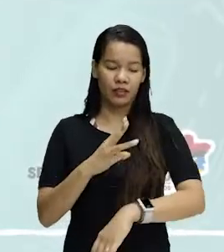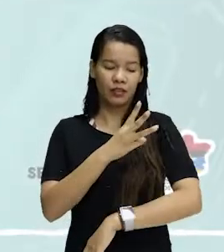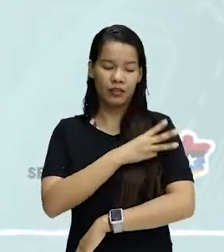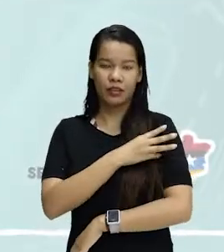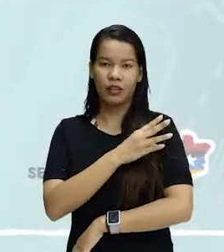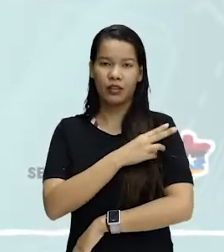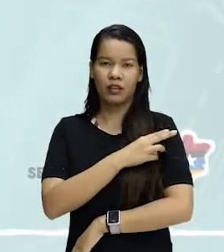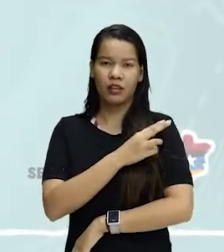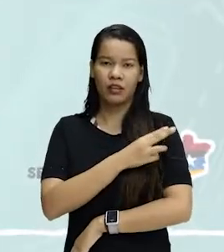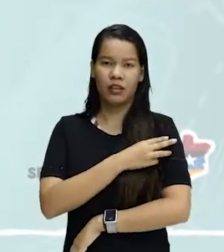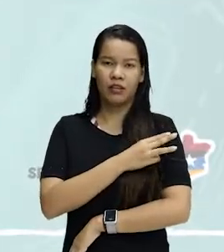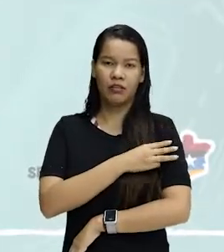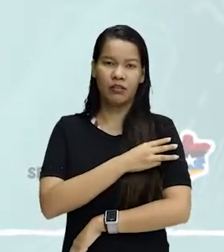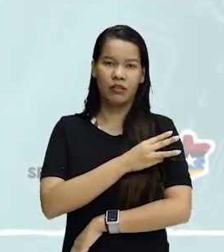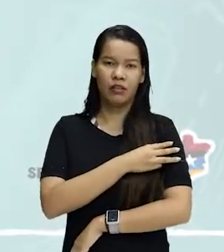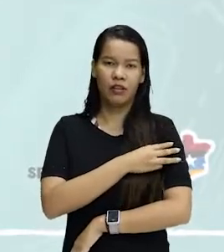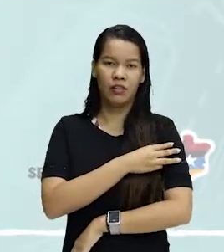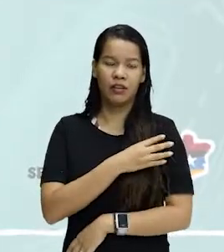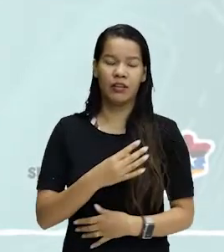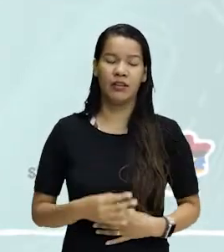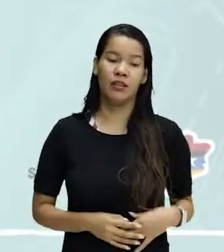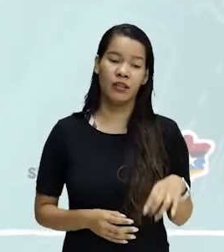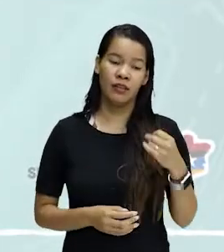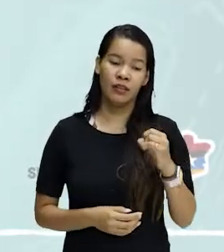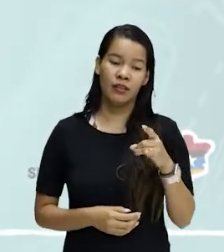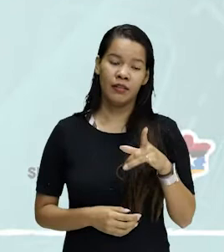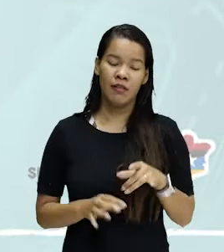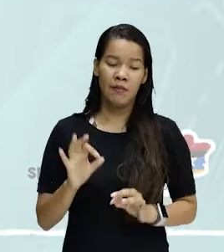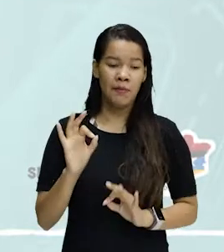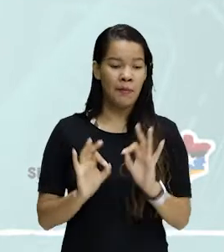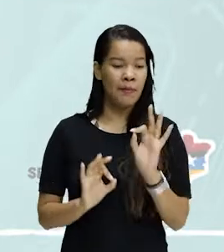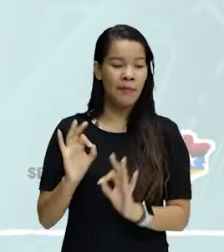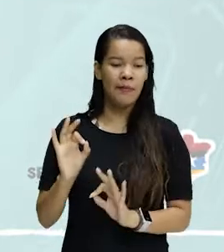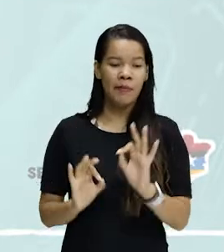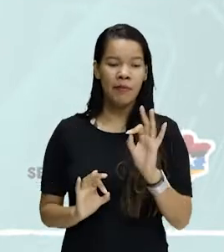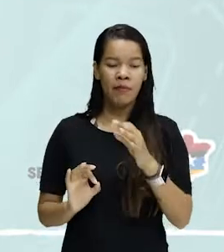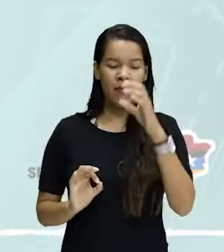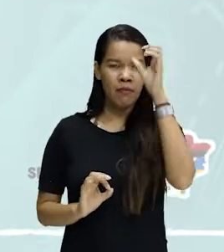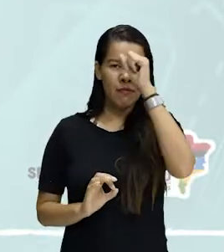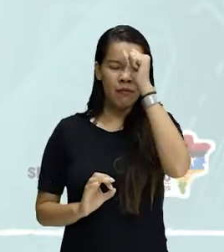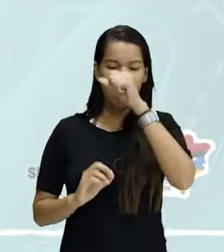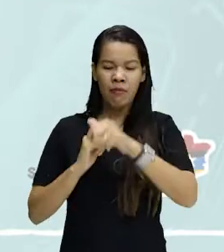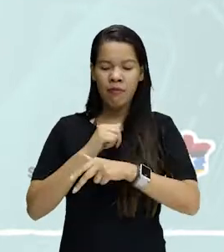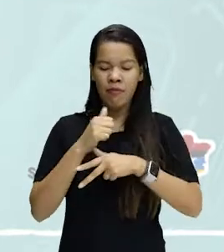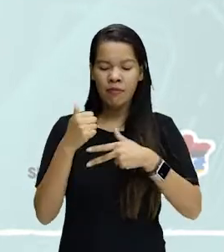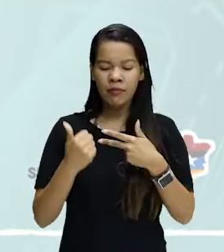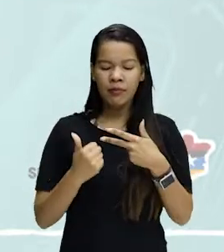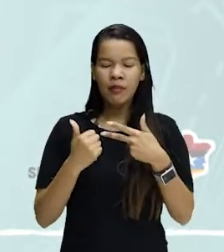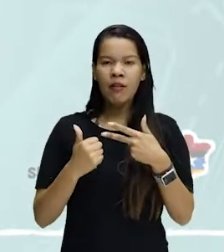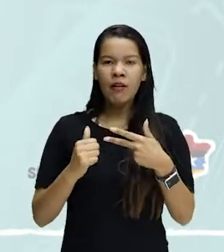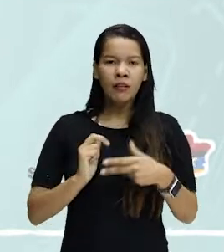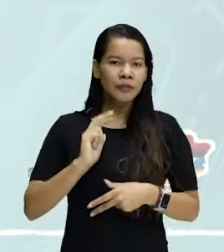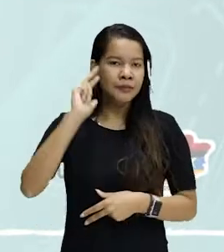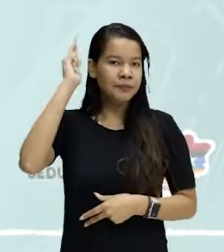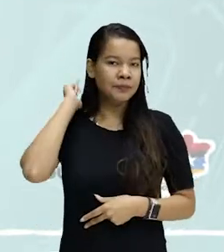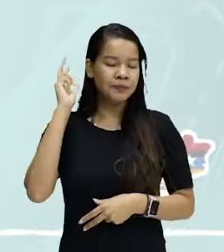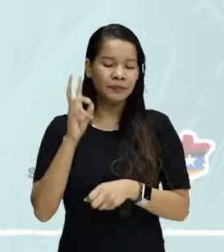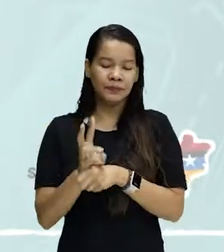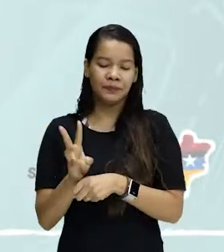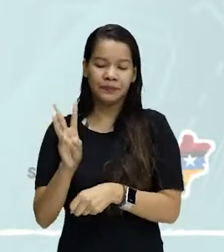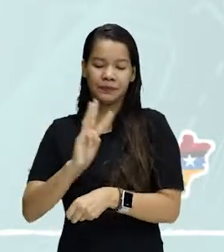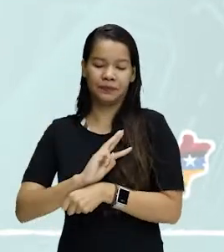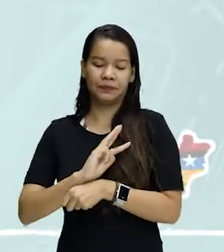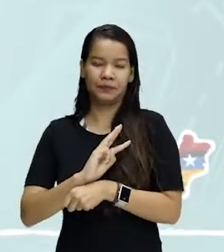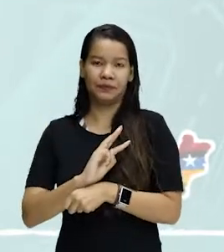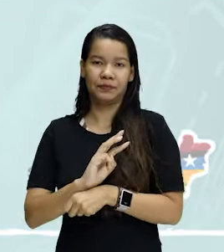do ensino médio, terceirão. Então, você que está se preparando para o Enem, para o EMA, para os diversos